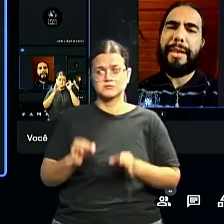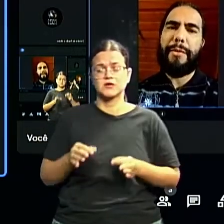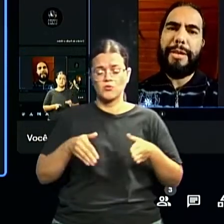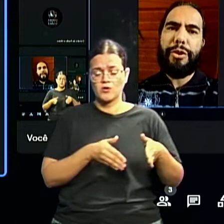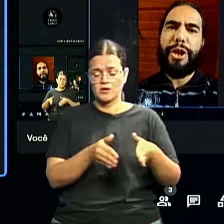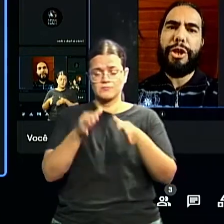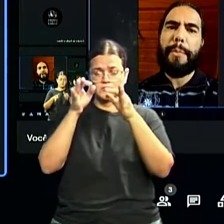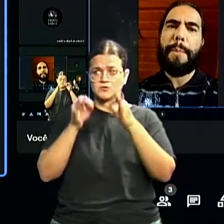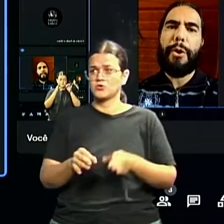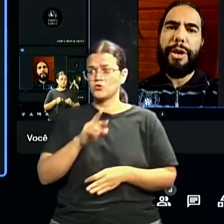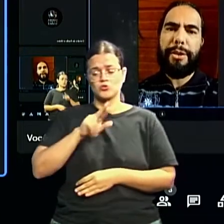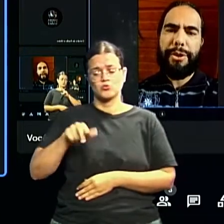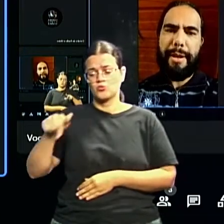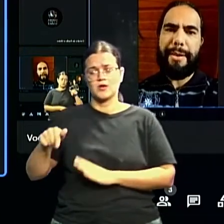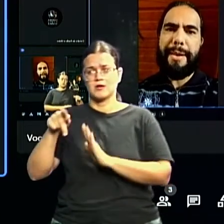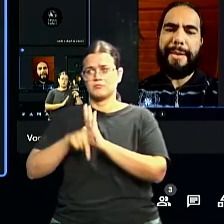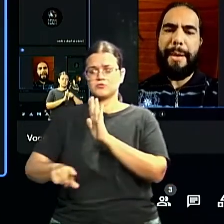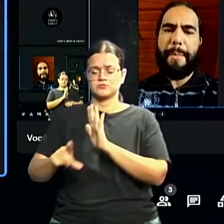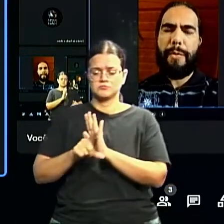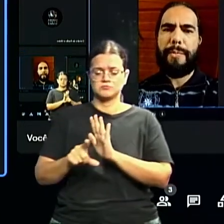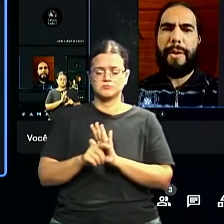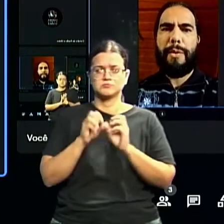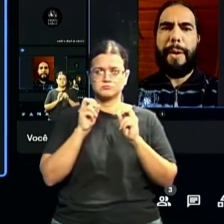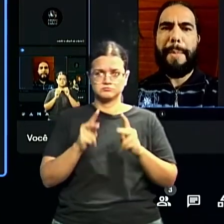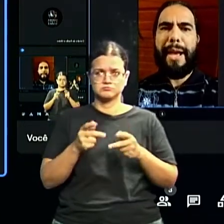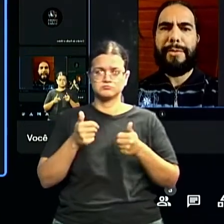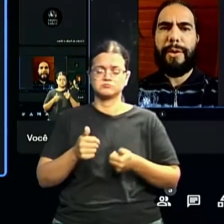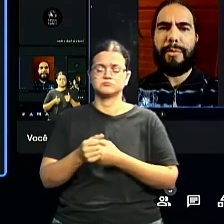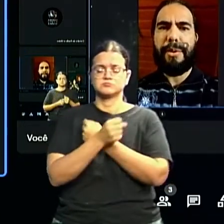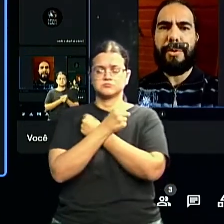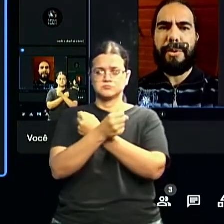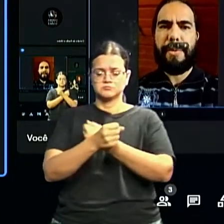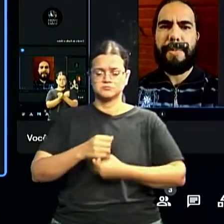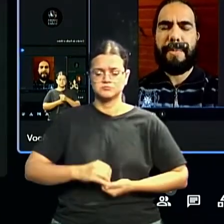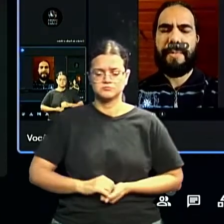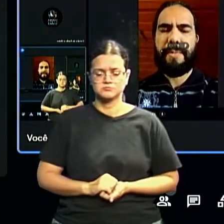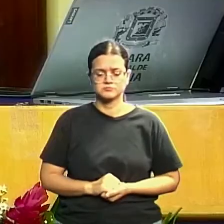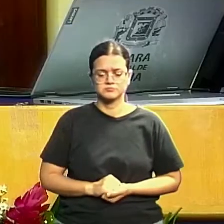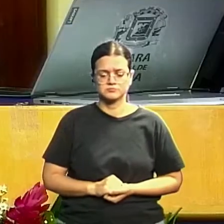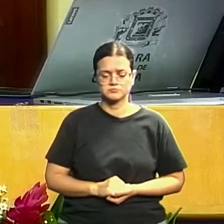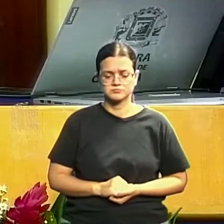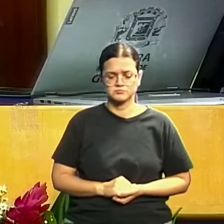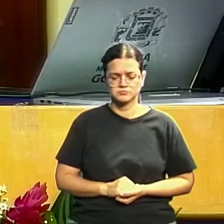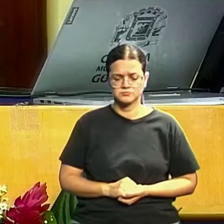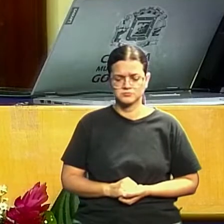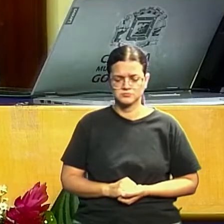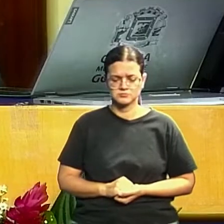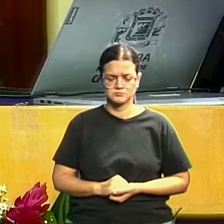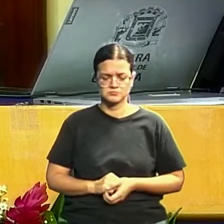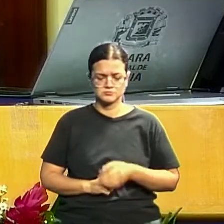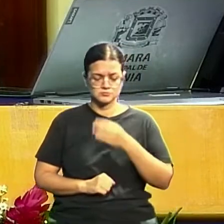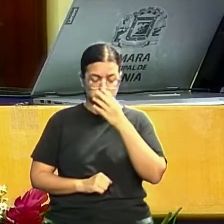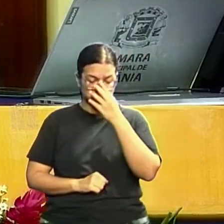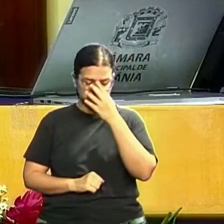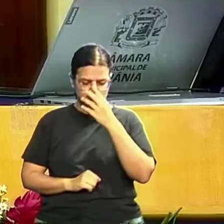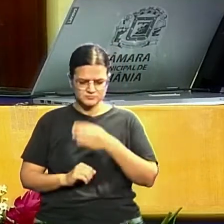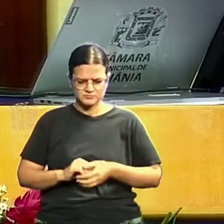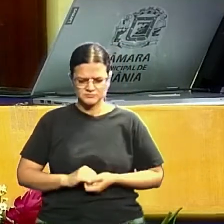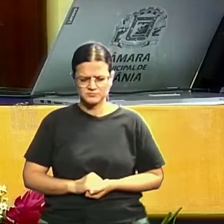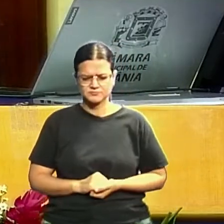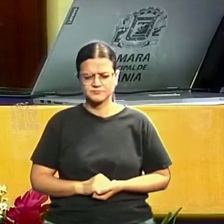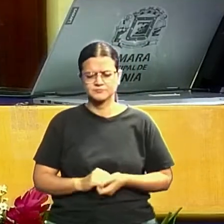correta. Talvez não seja com o projeto de lei. Tá bom? Um abraço. Prazo esgotado, vereador.